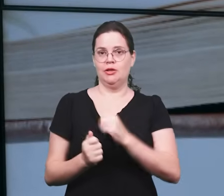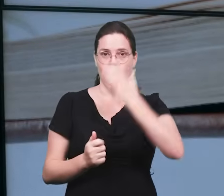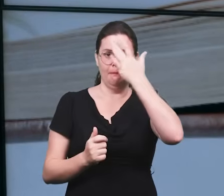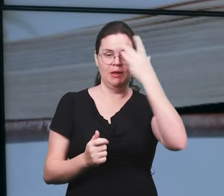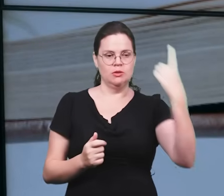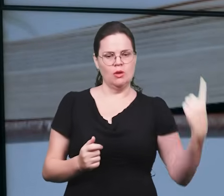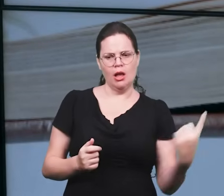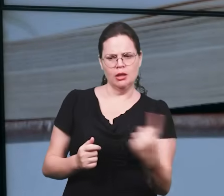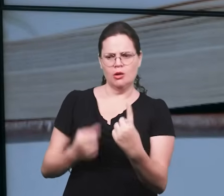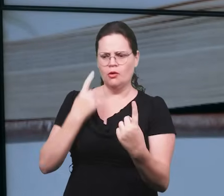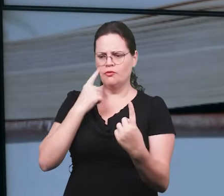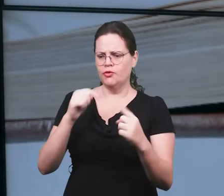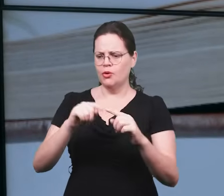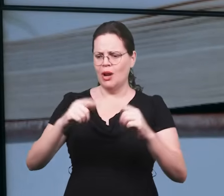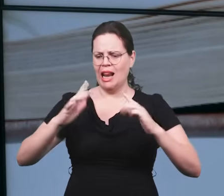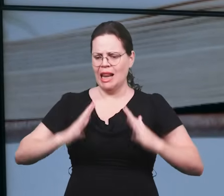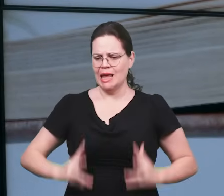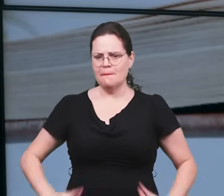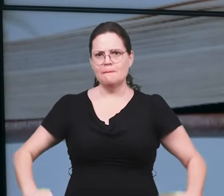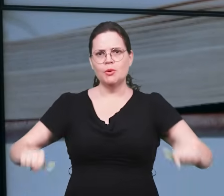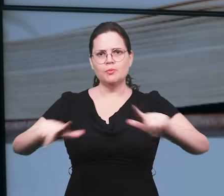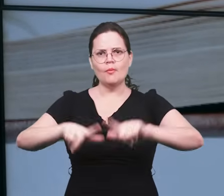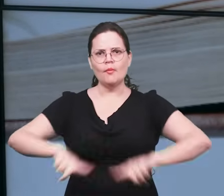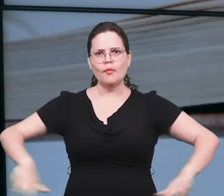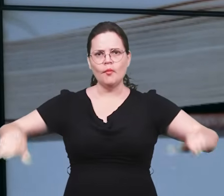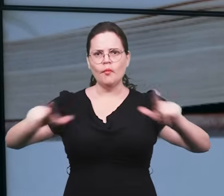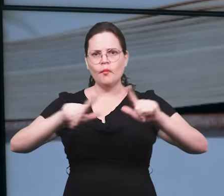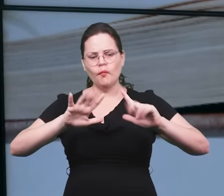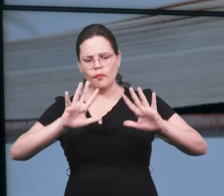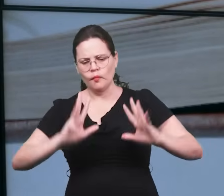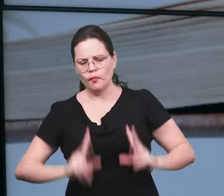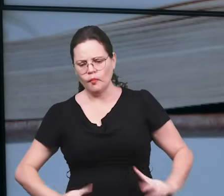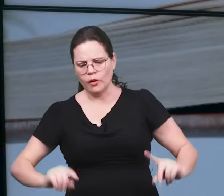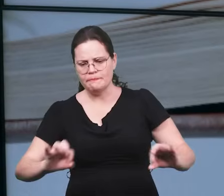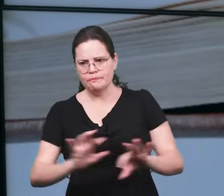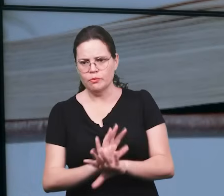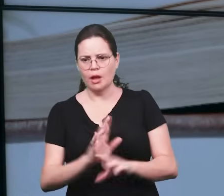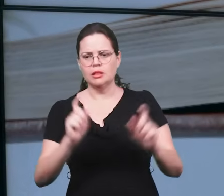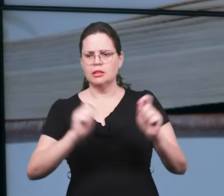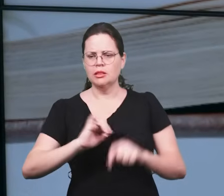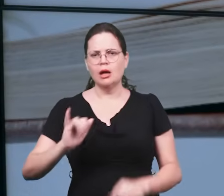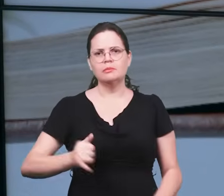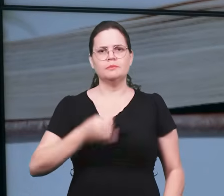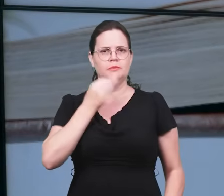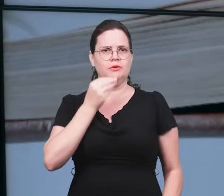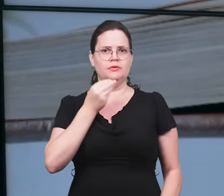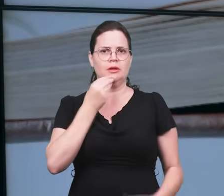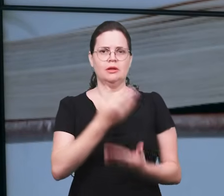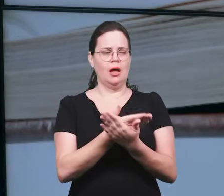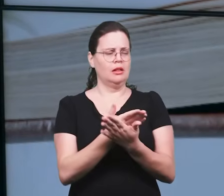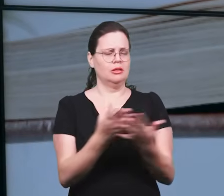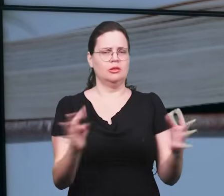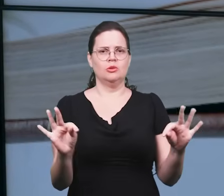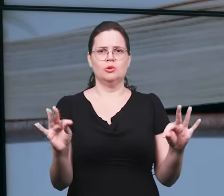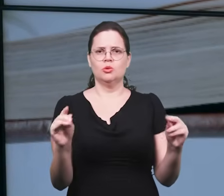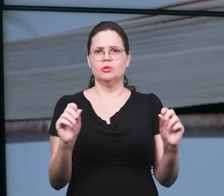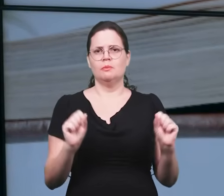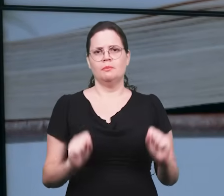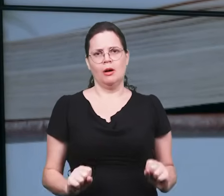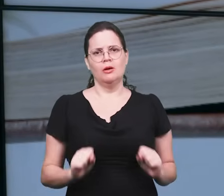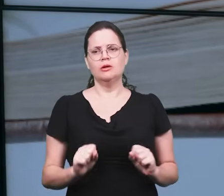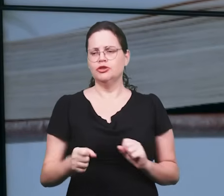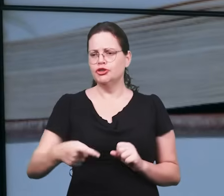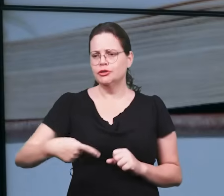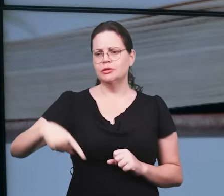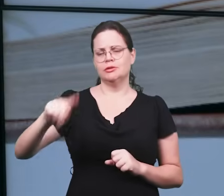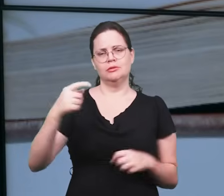desse trabalho, que, né, está disponível a todos, às servas, aos jovens, aos varões, a todos, mas você foi ali e